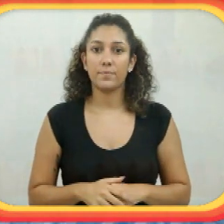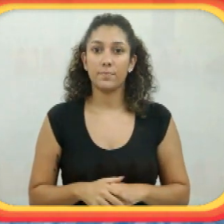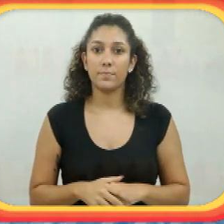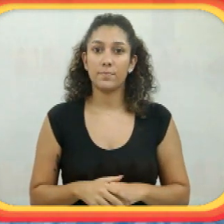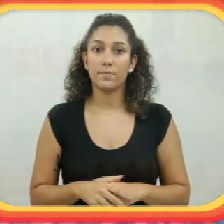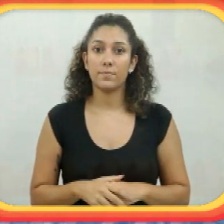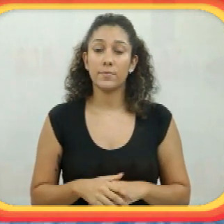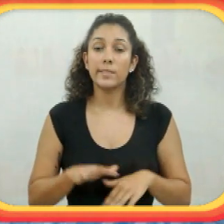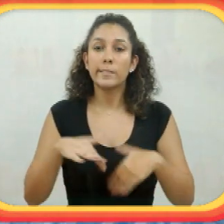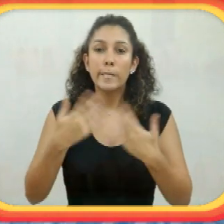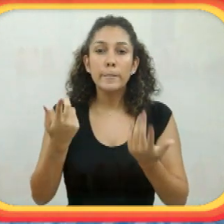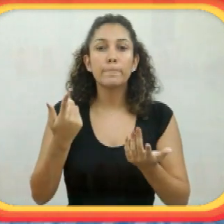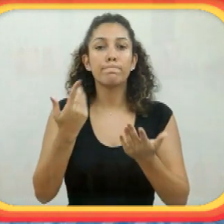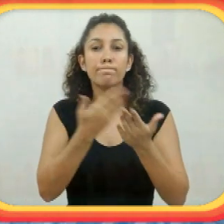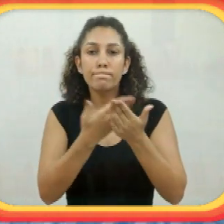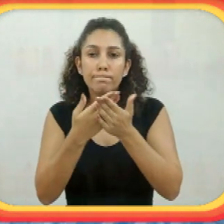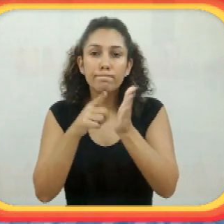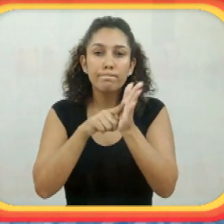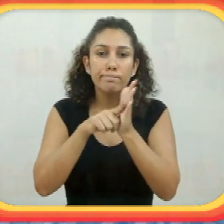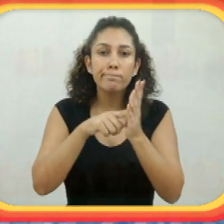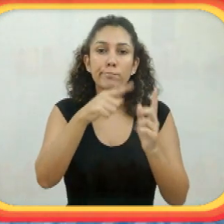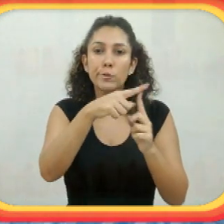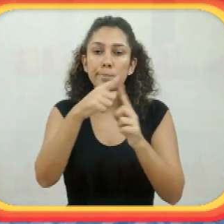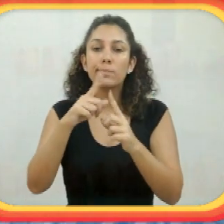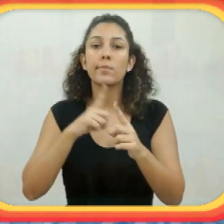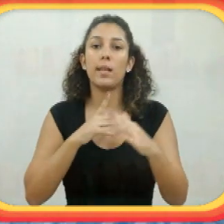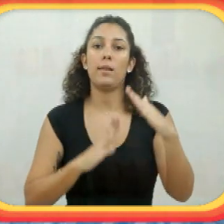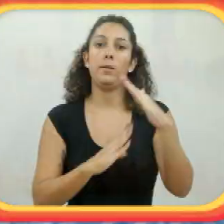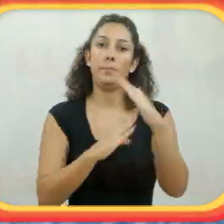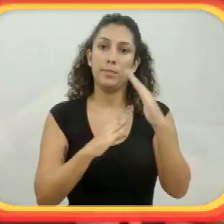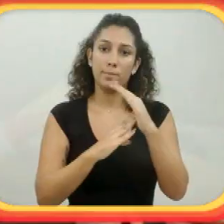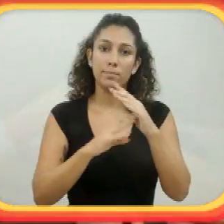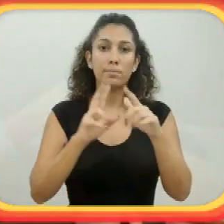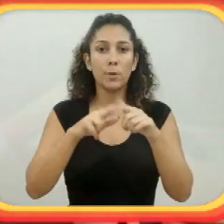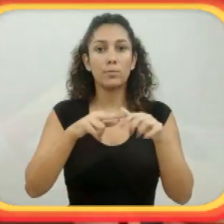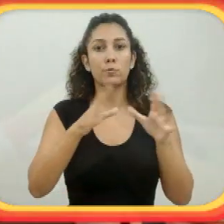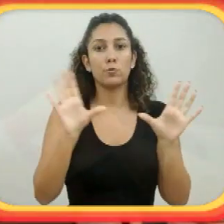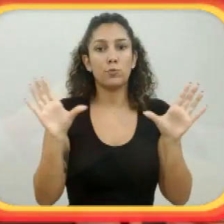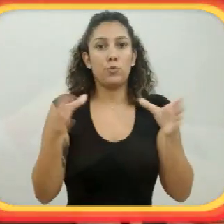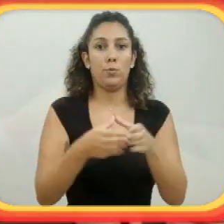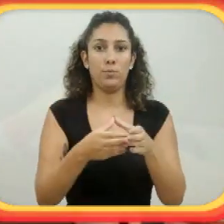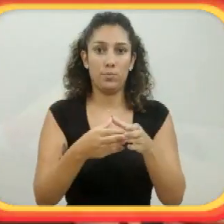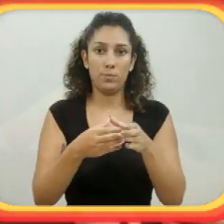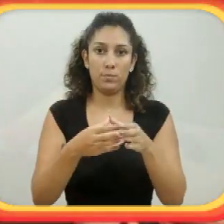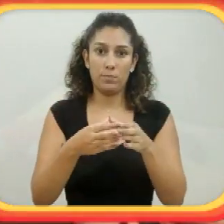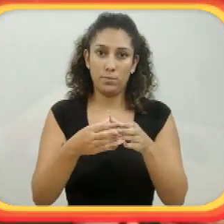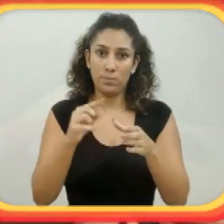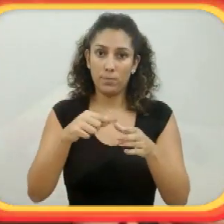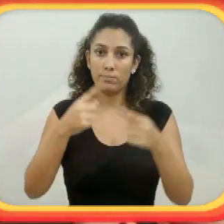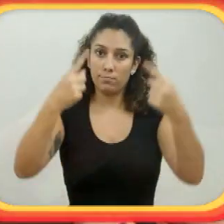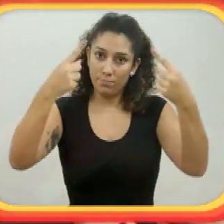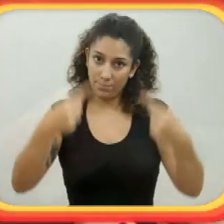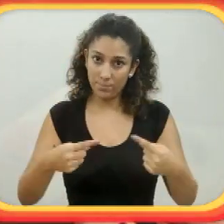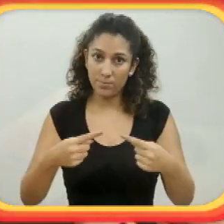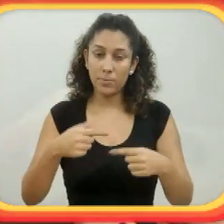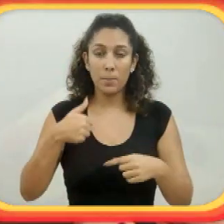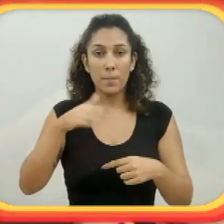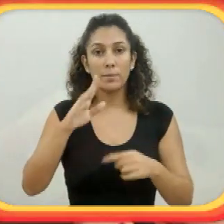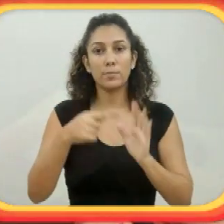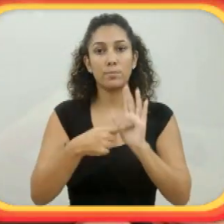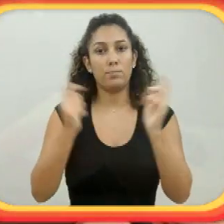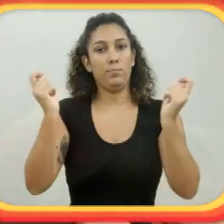pernas. Então é feito um estudo, tá, dos vários tipos de limitações para juntar